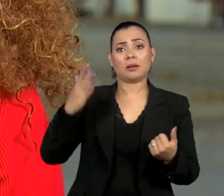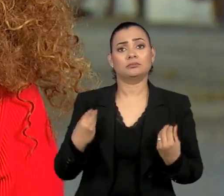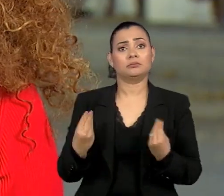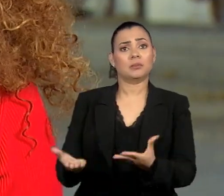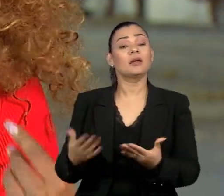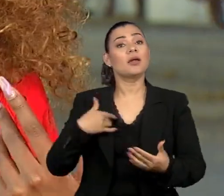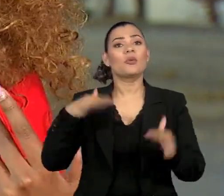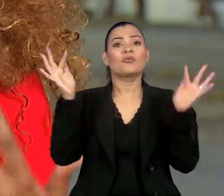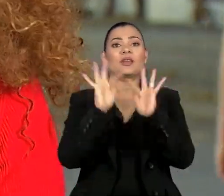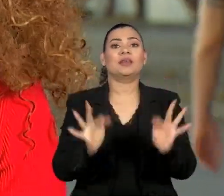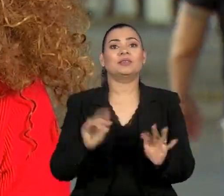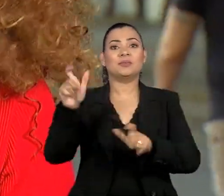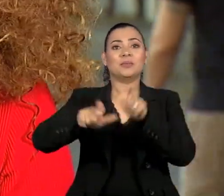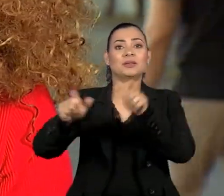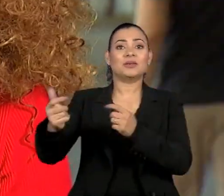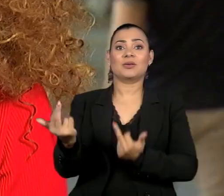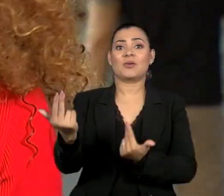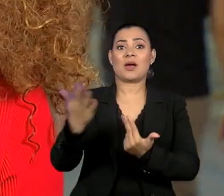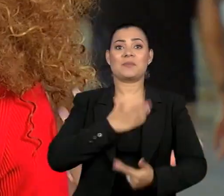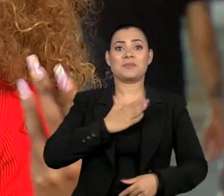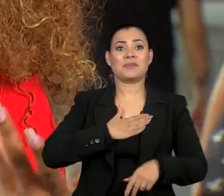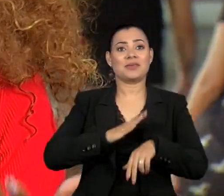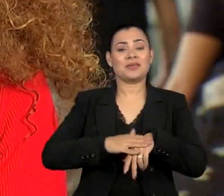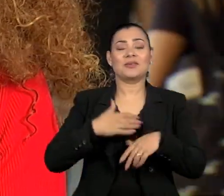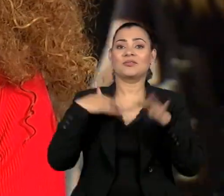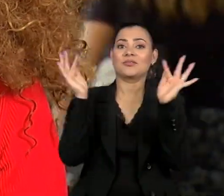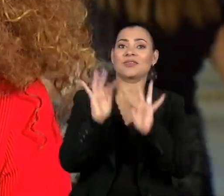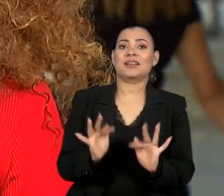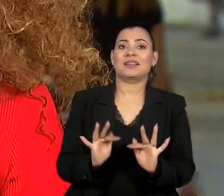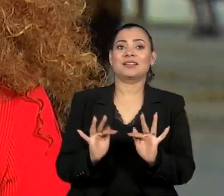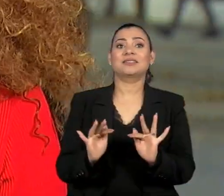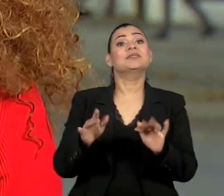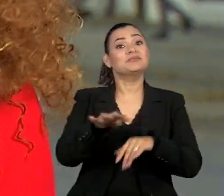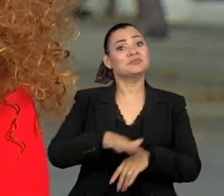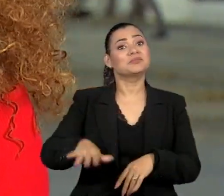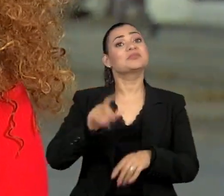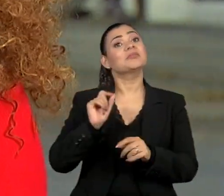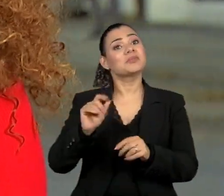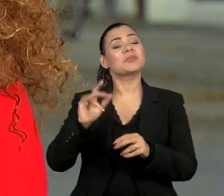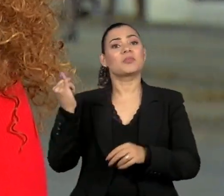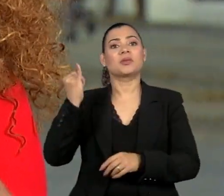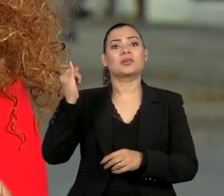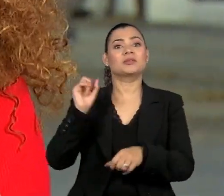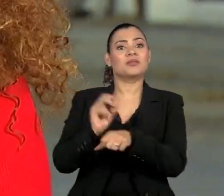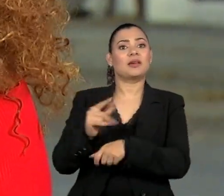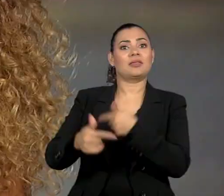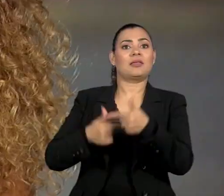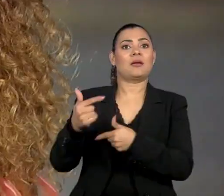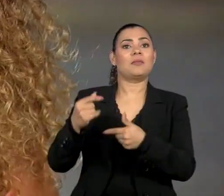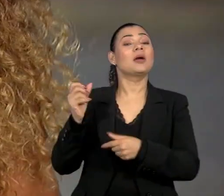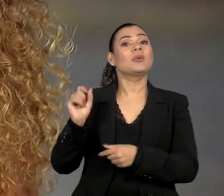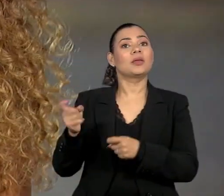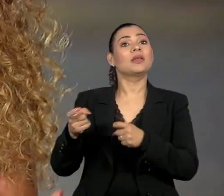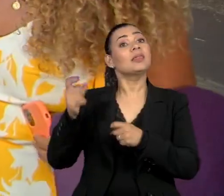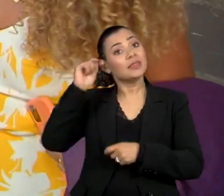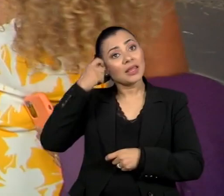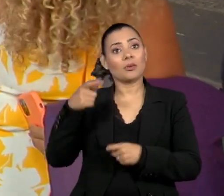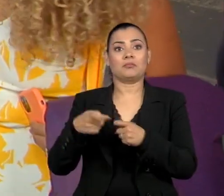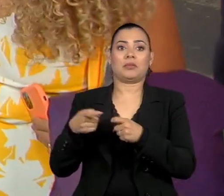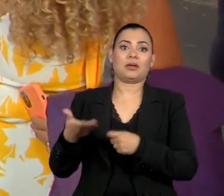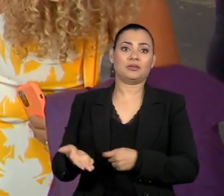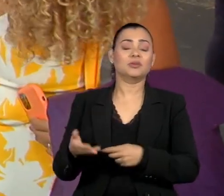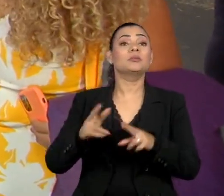Eu fico feliz de ver pessoas iguais a mim estando nesse posto, que é muito importante e é difícil da gente ver. Me mostrou que